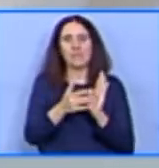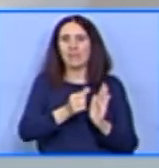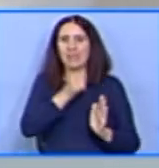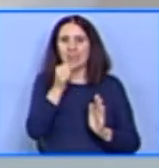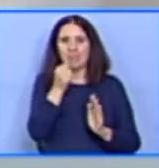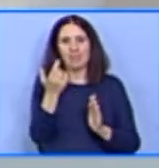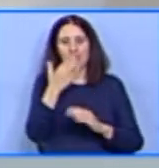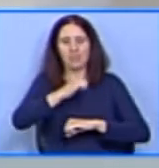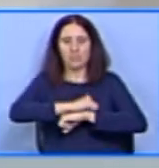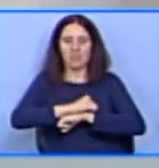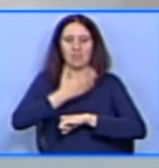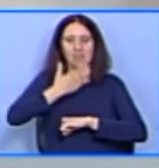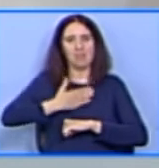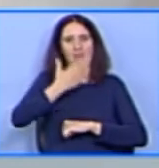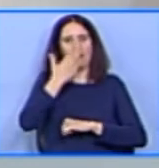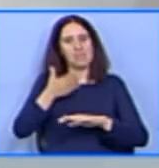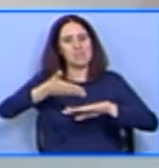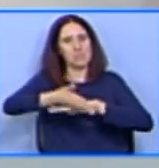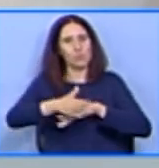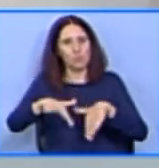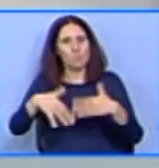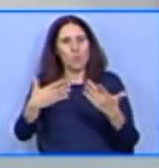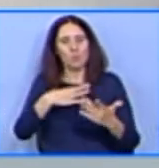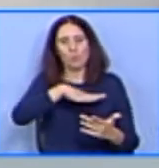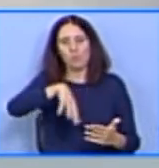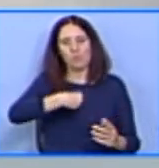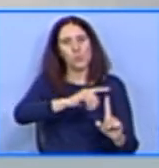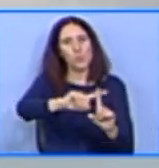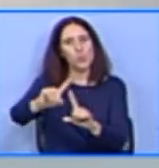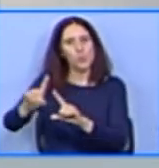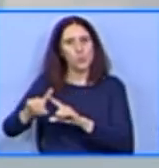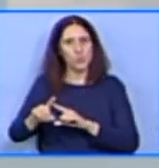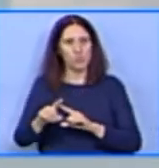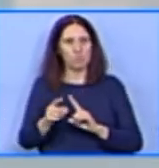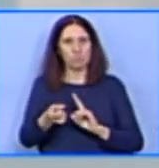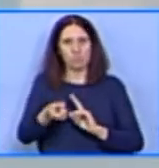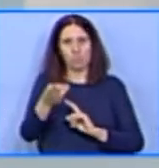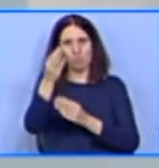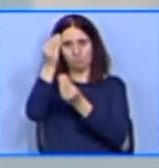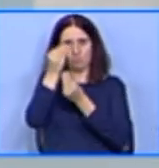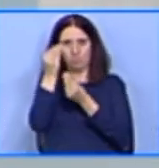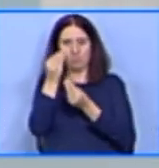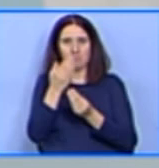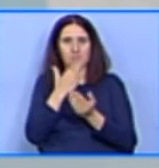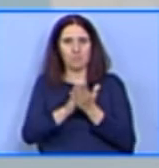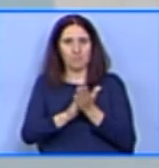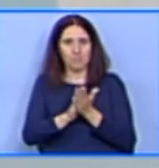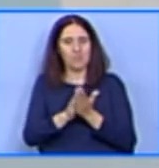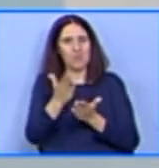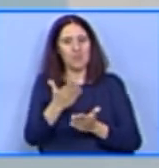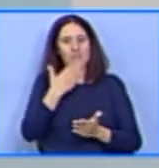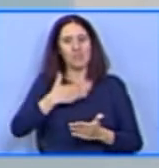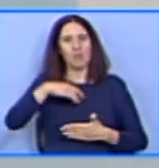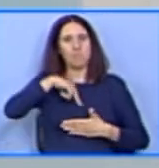uma janela que nos permite aceder a tantos universos, muitos deles formativos e oportunidades para